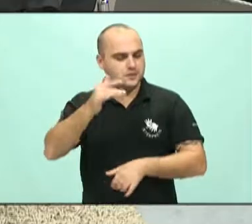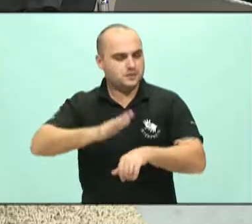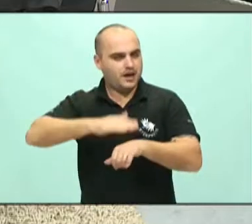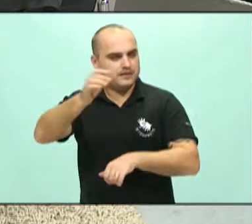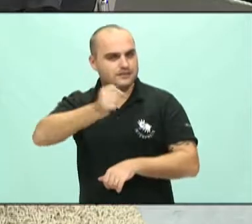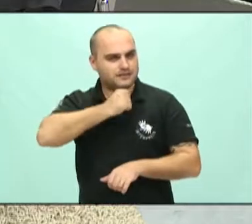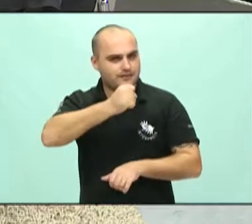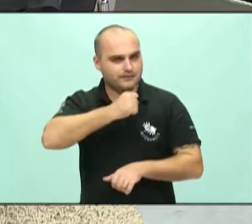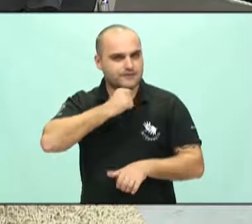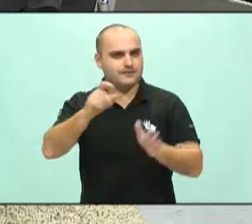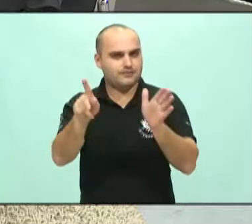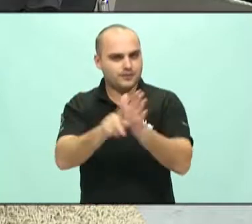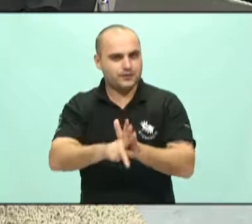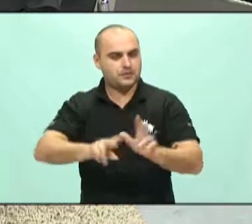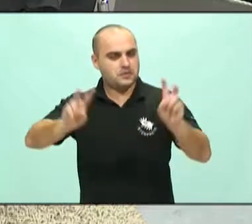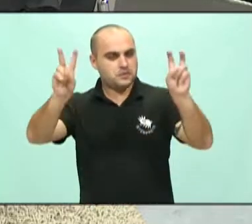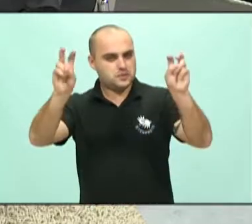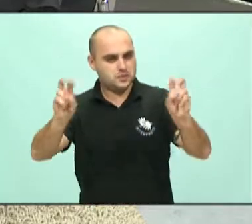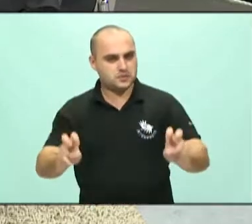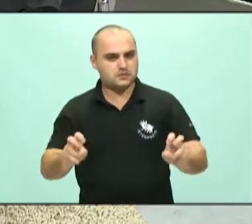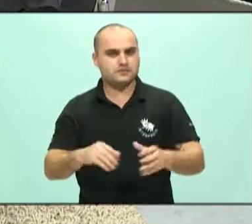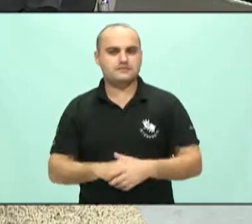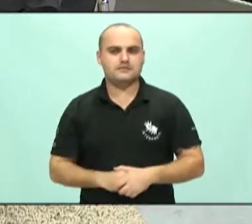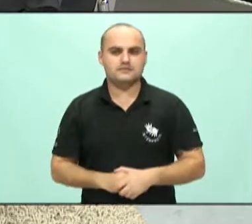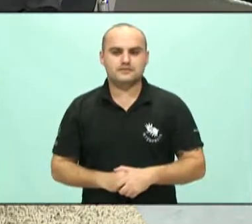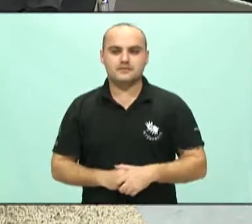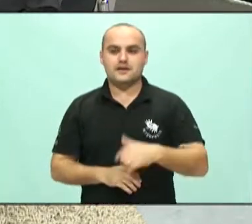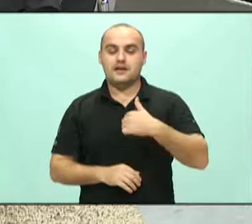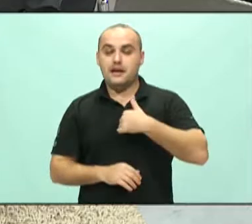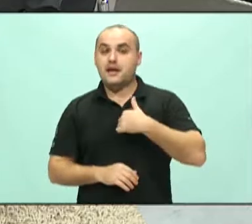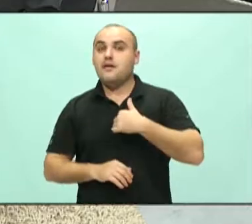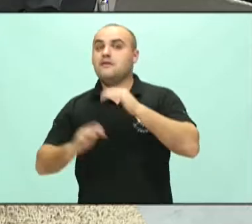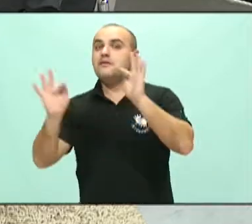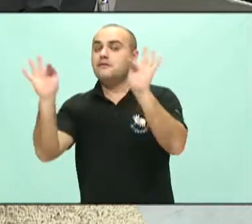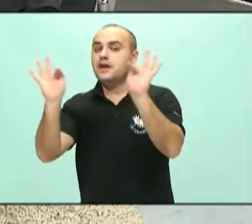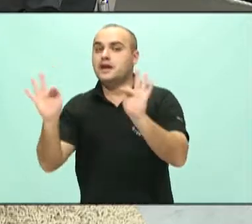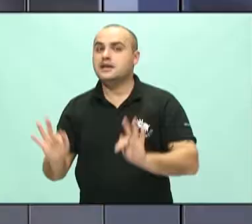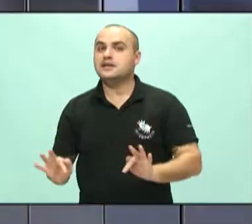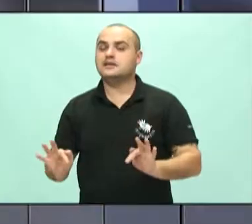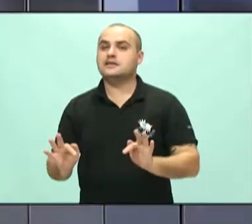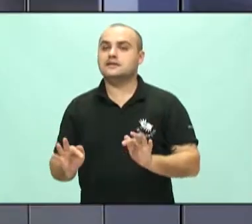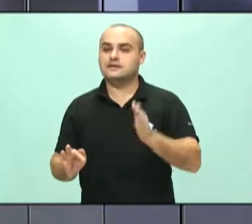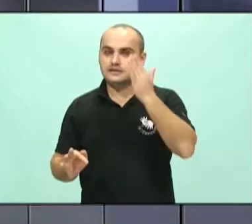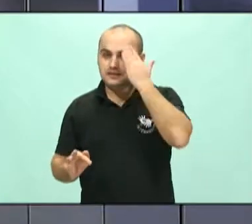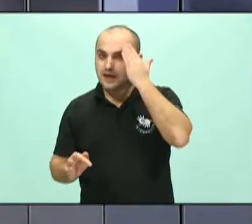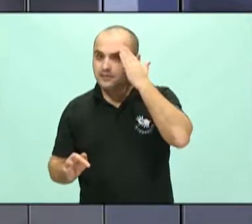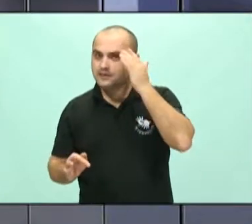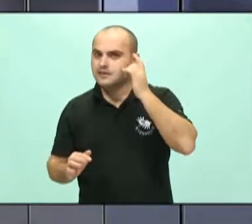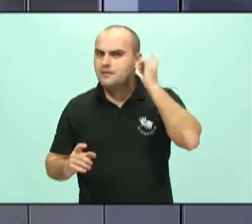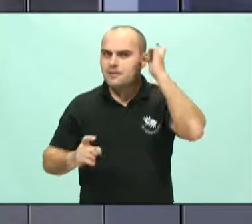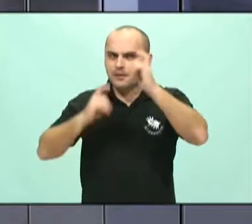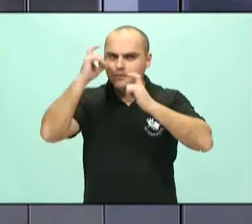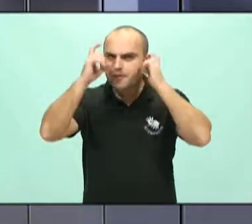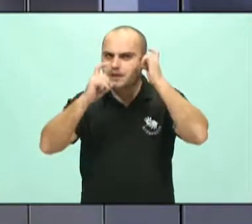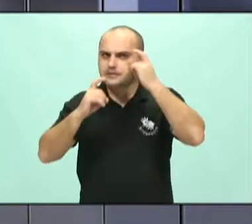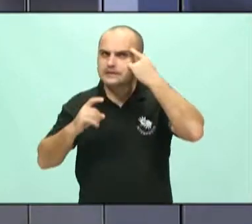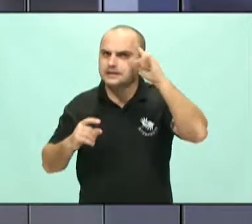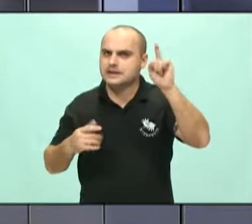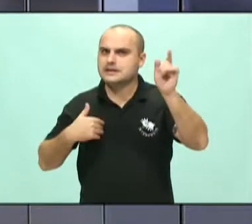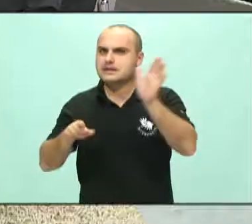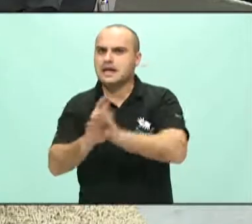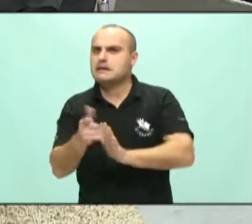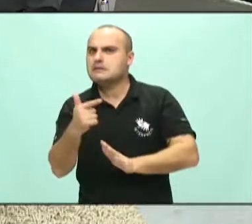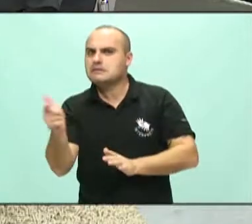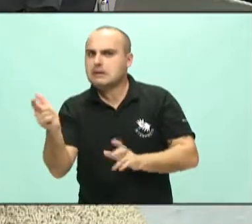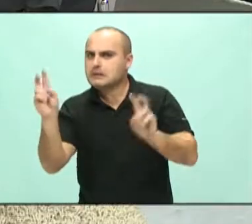com mais assuntos. Eu fico feliz quando faltam. Vai me preocupar o dia que a gente sentar aqui